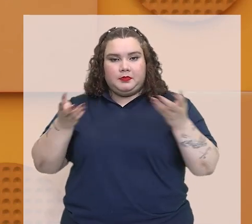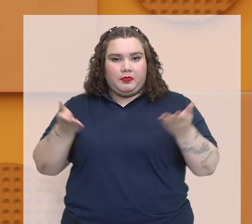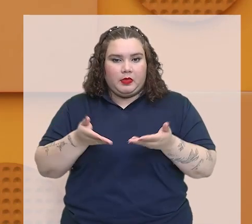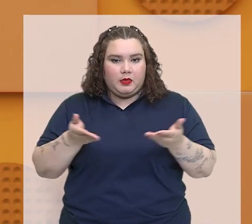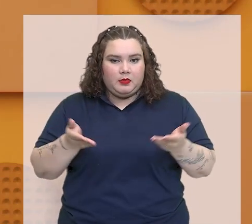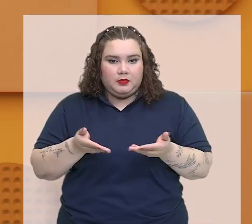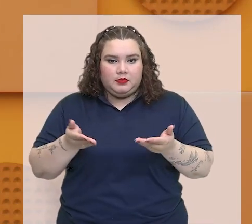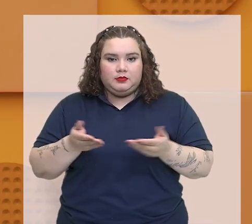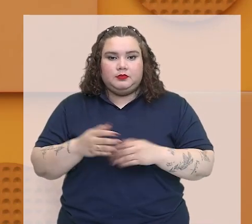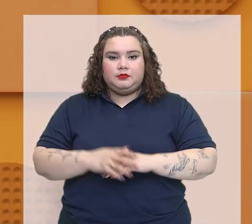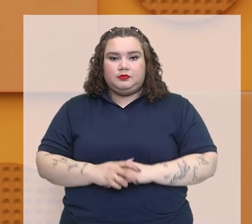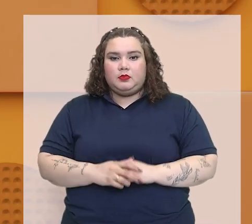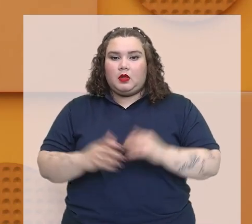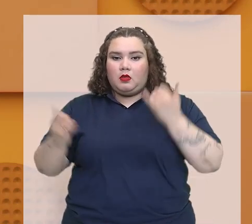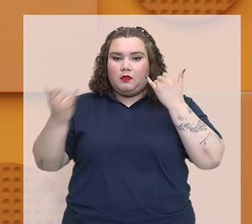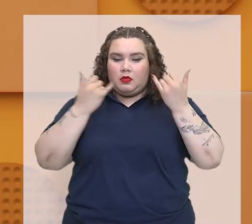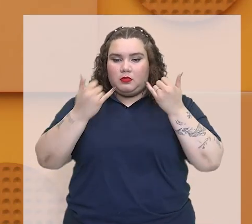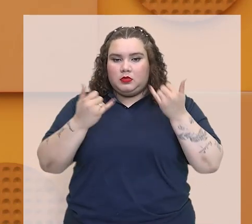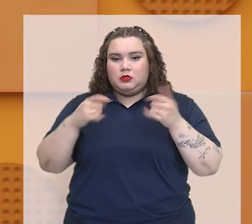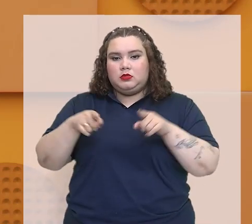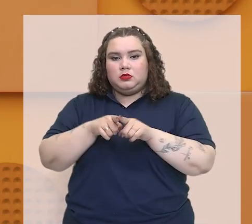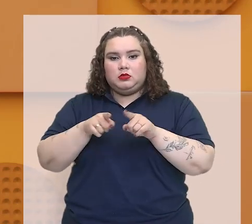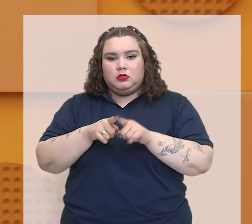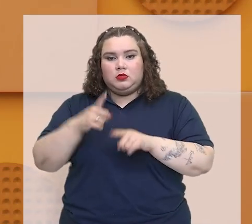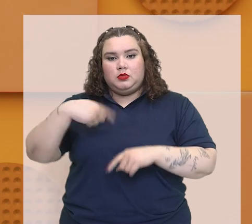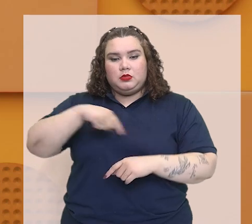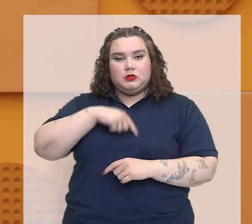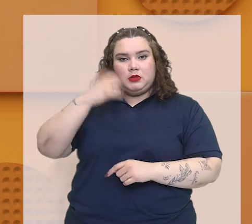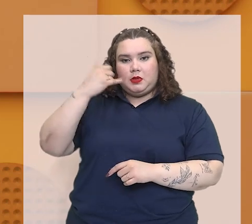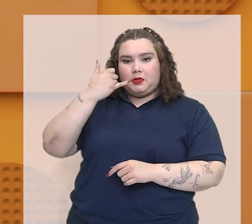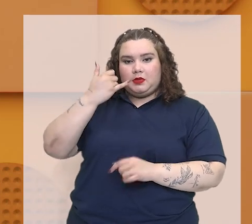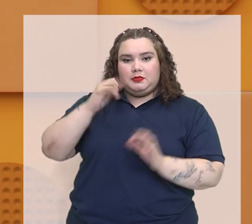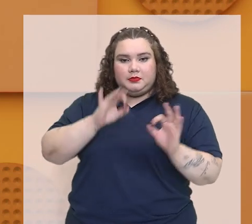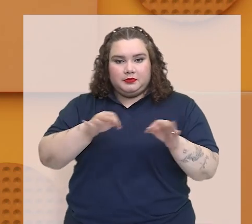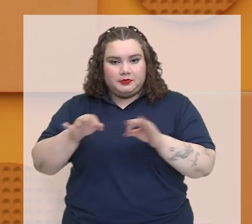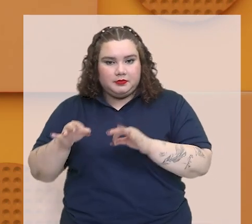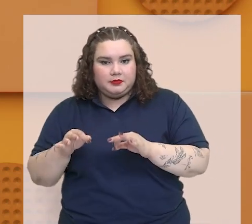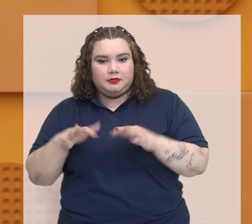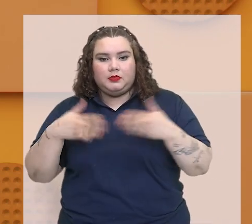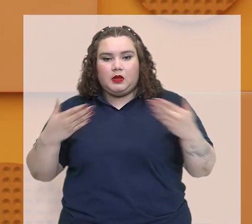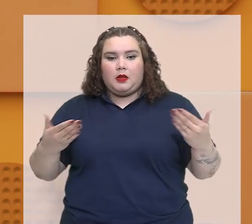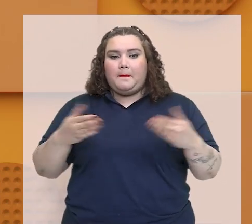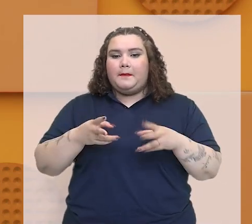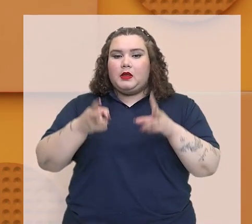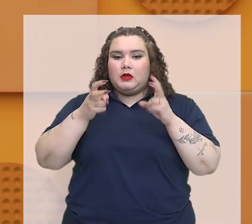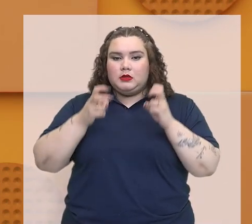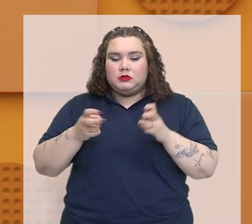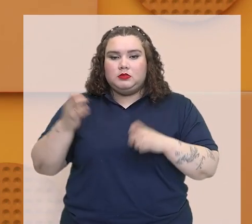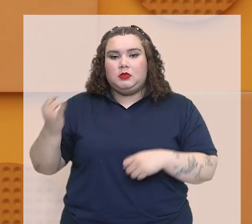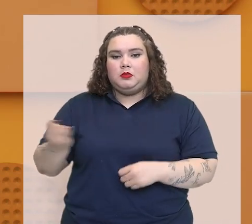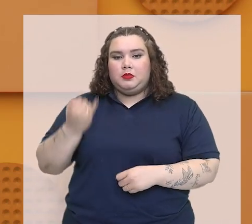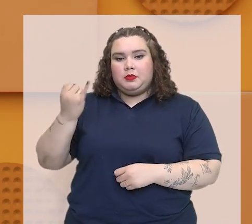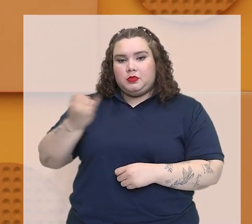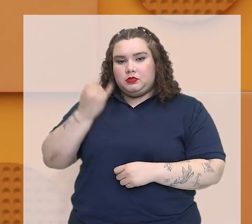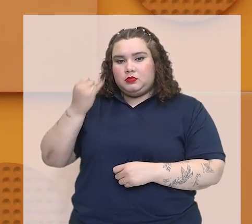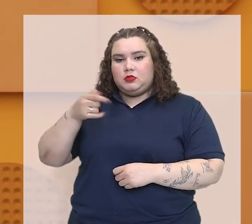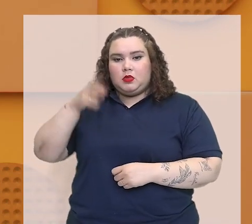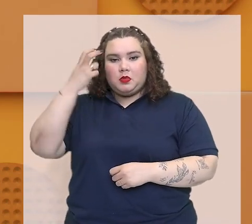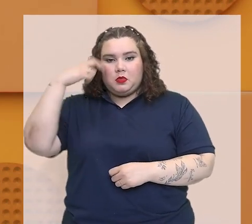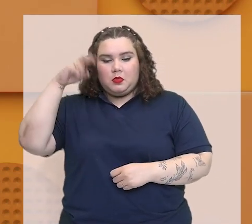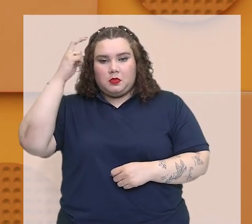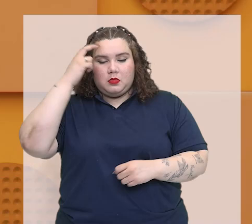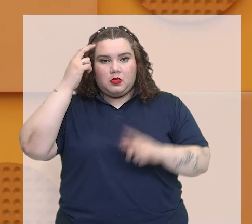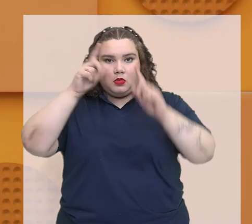dias atuais, que, inclusive, informações chegam até mesmo no nosso telefone, né, gente? Então, percebam aí a importância dessa